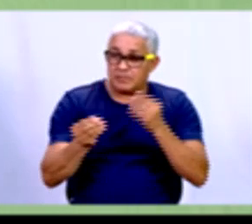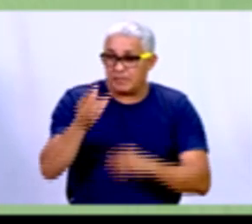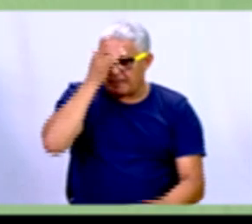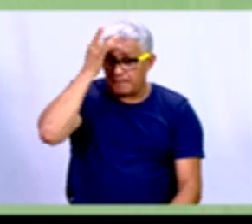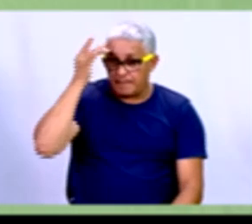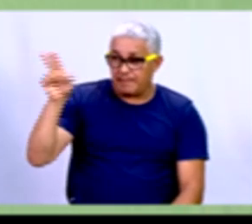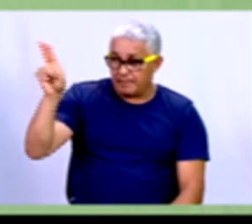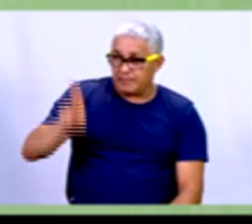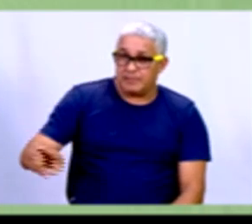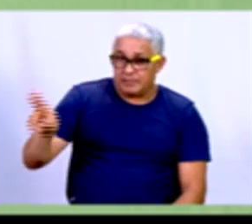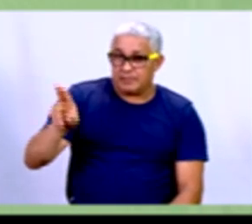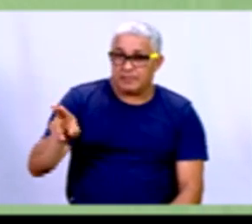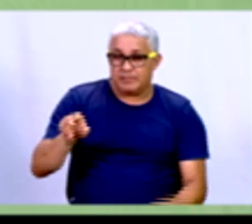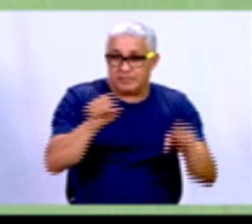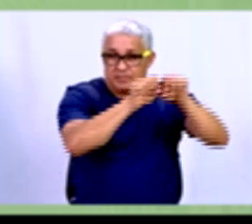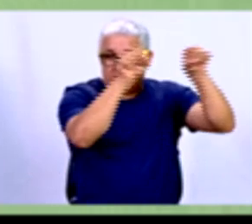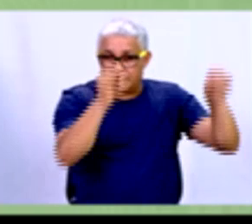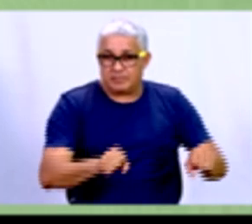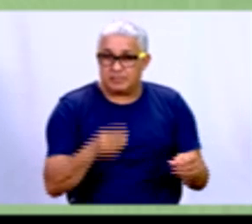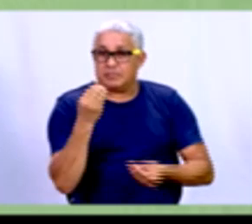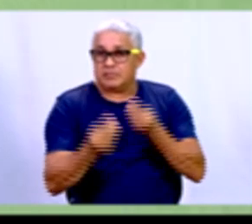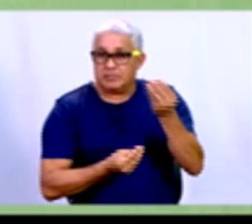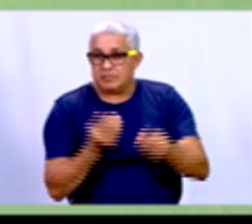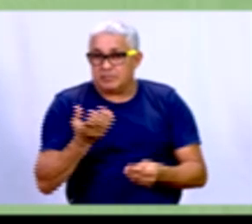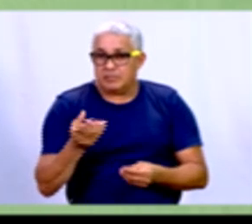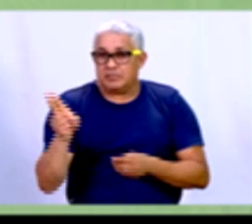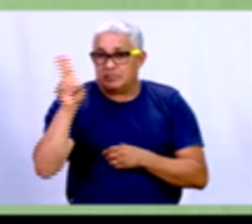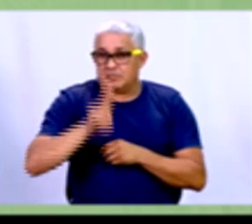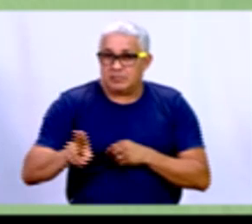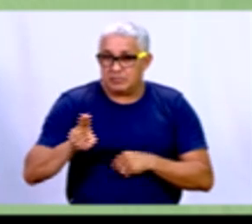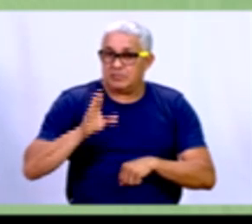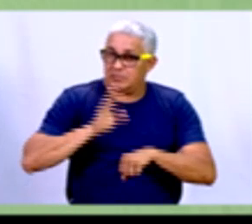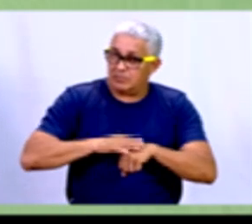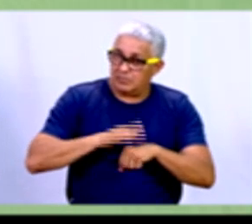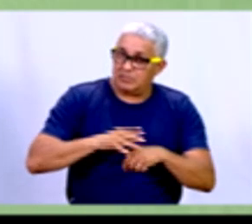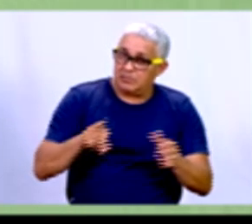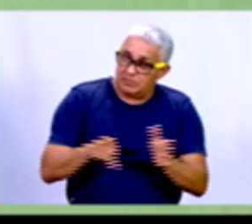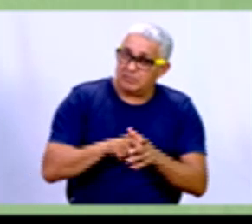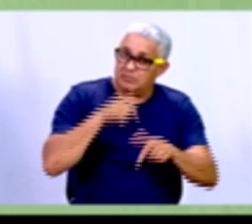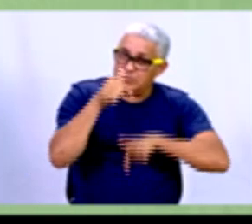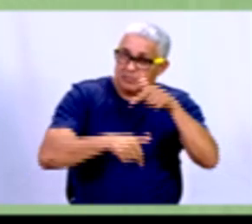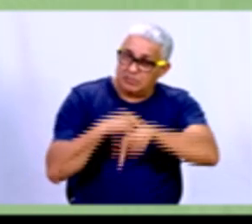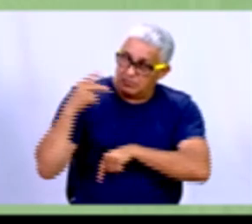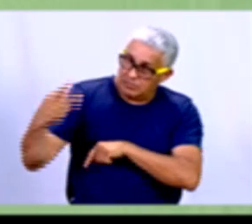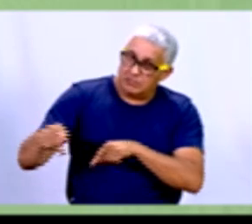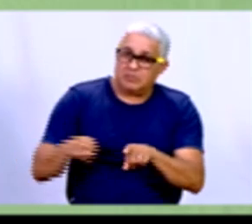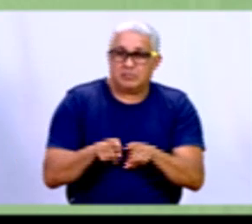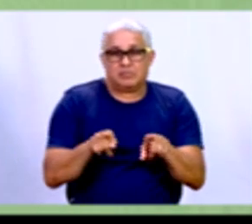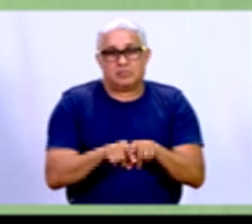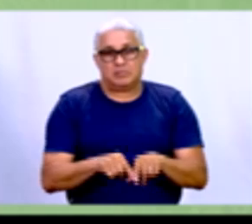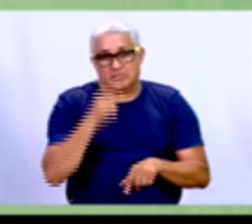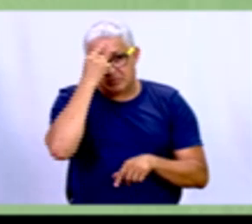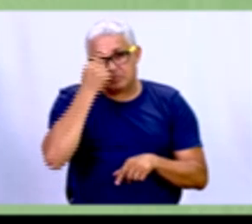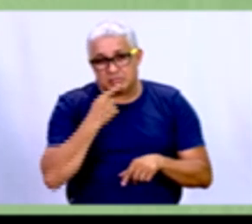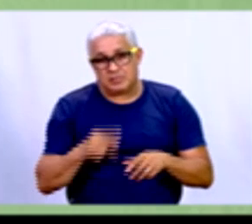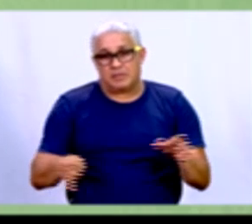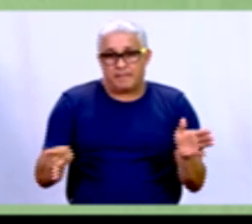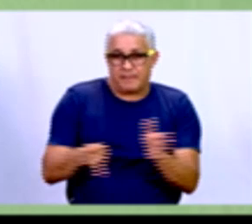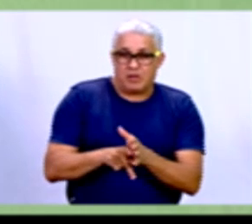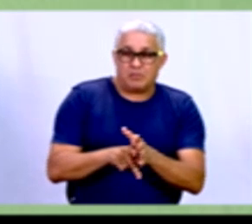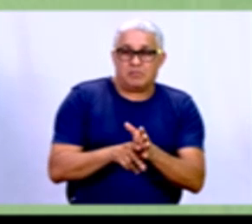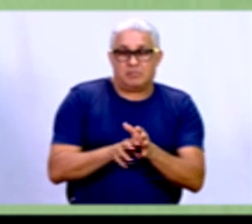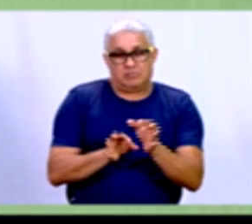eles querem utilizar, as práticas de trabalho deles, os trabalhos de aspecto organizacional